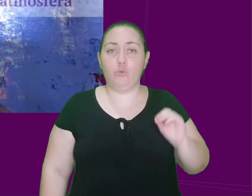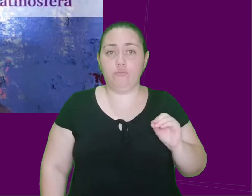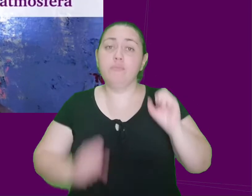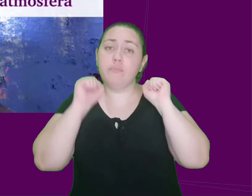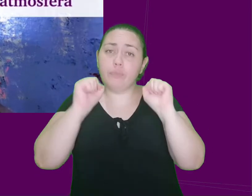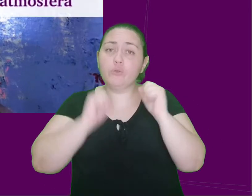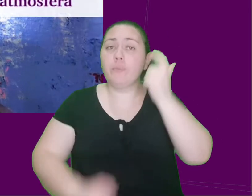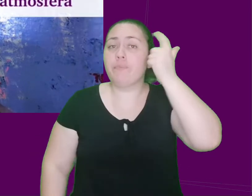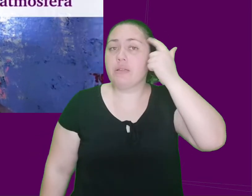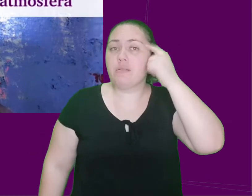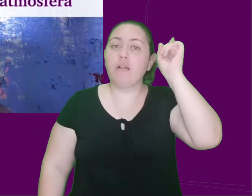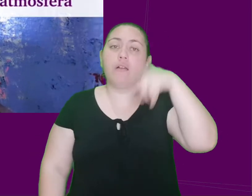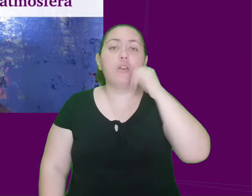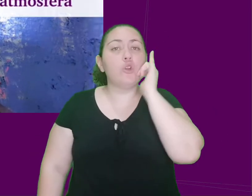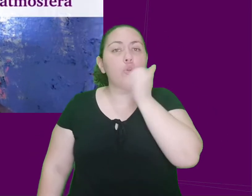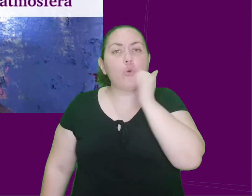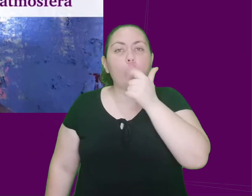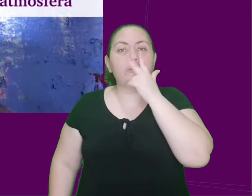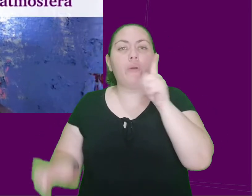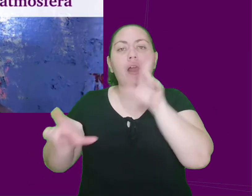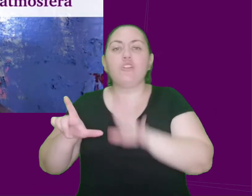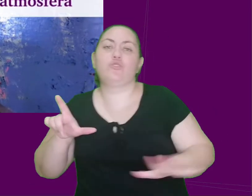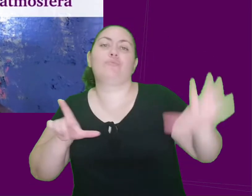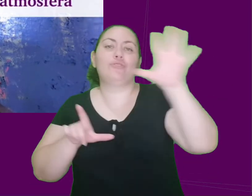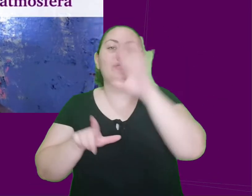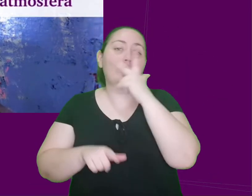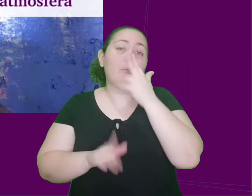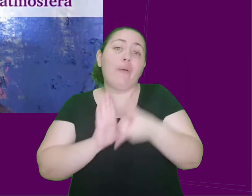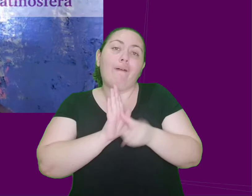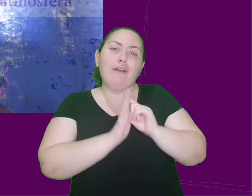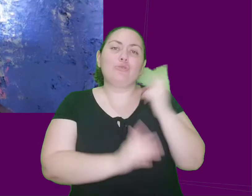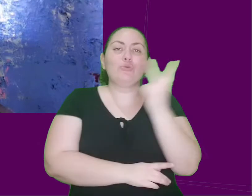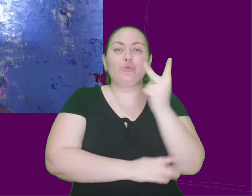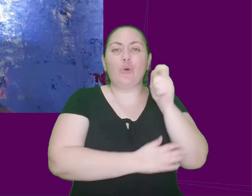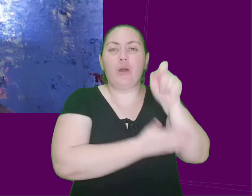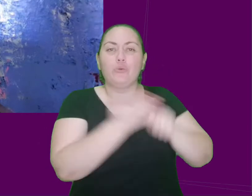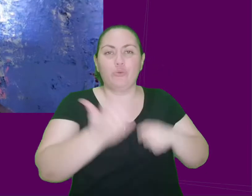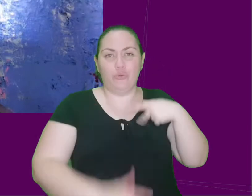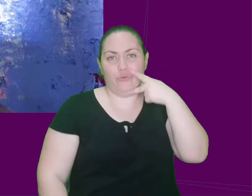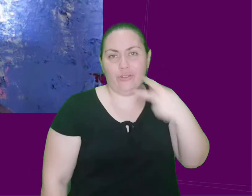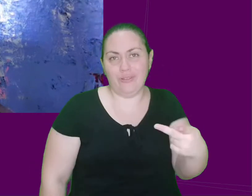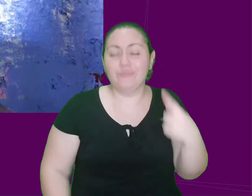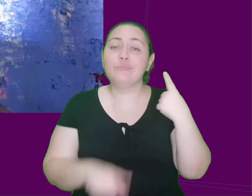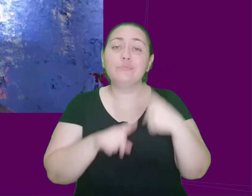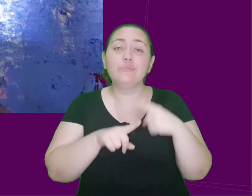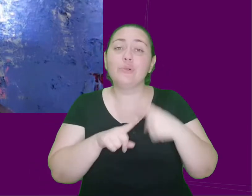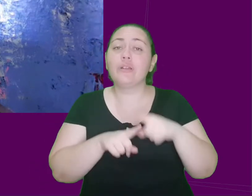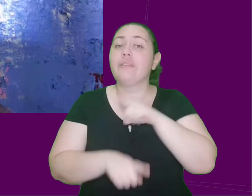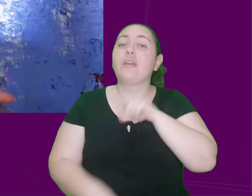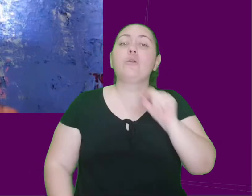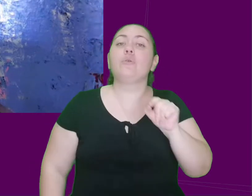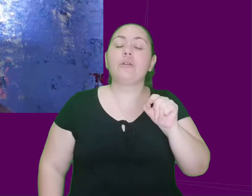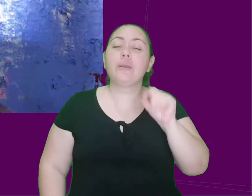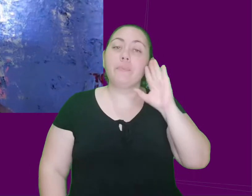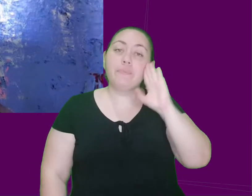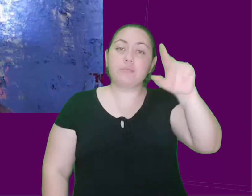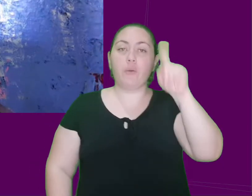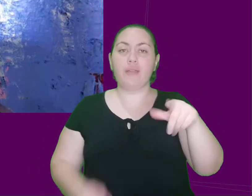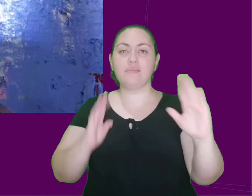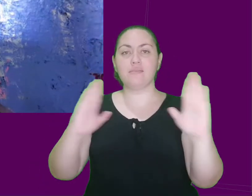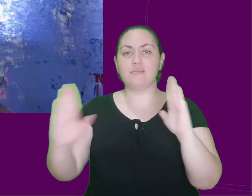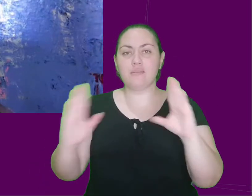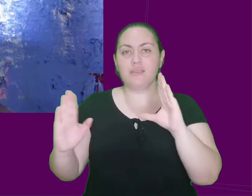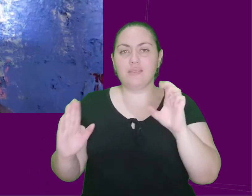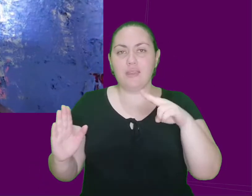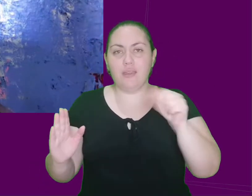como contos de atmosfera, como os de Tchekov e de Carver, ou seja, neles predomina-se o cenário e